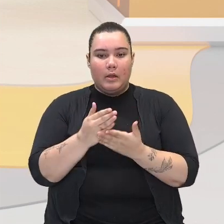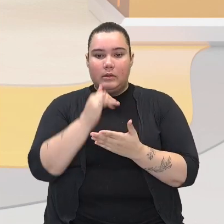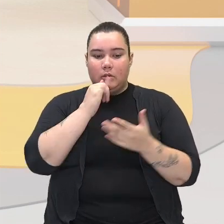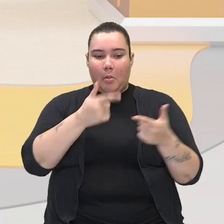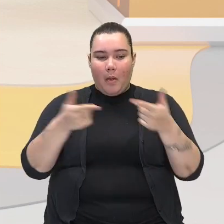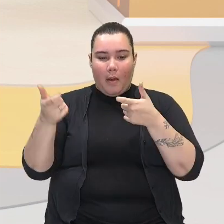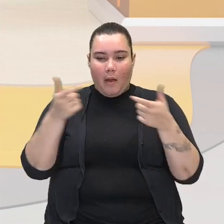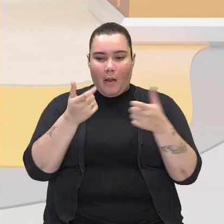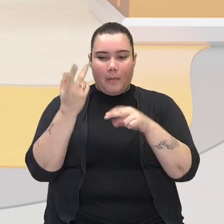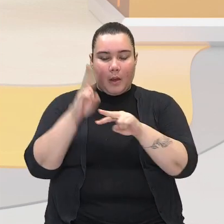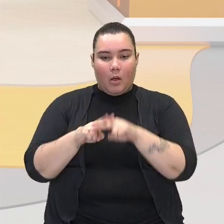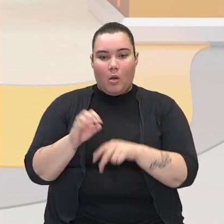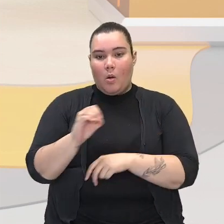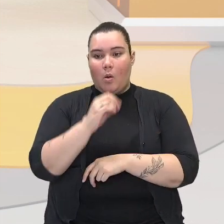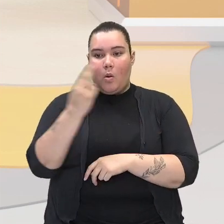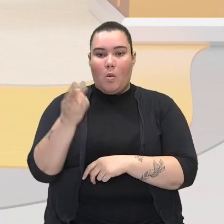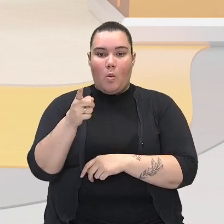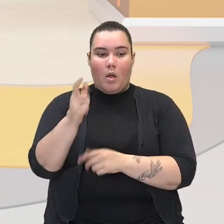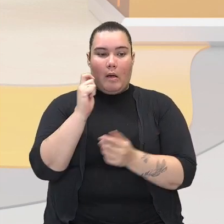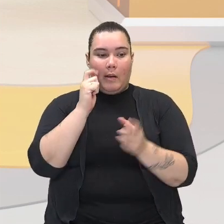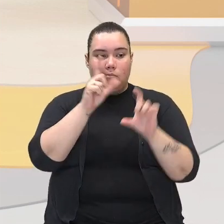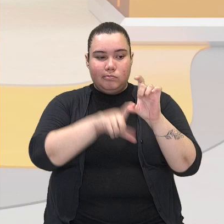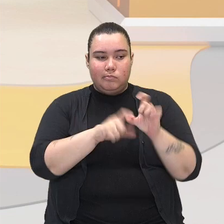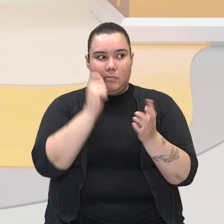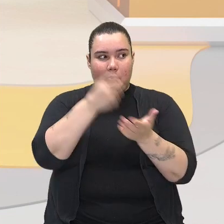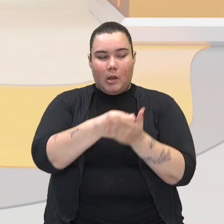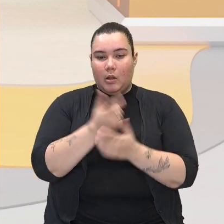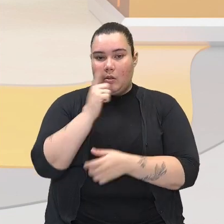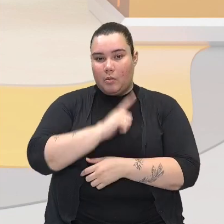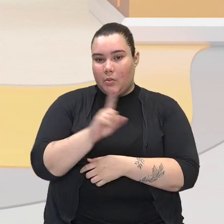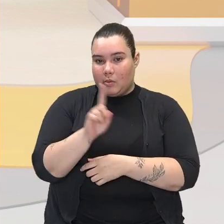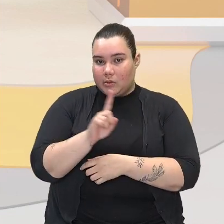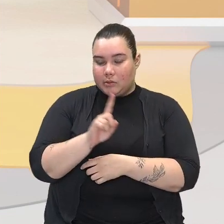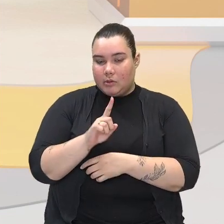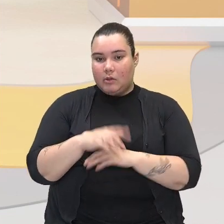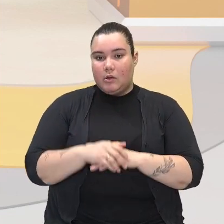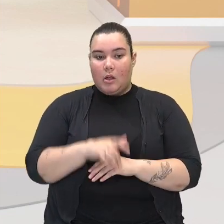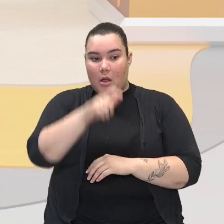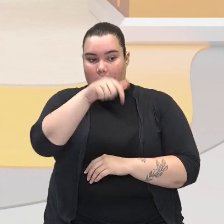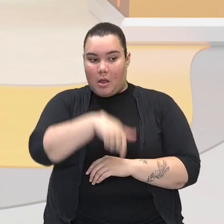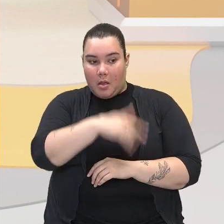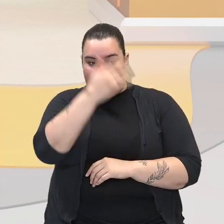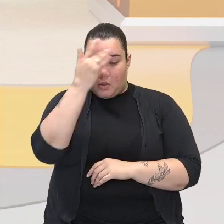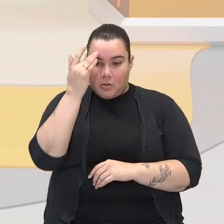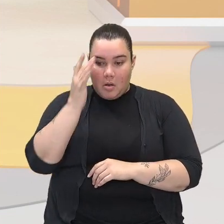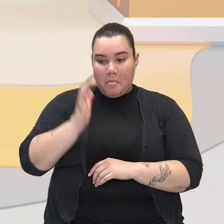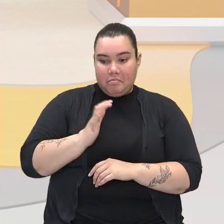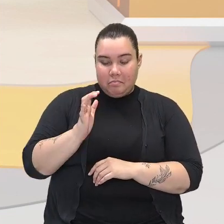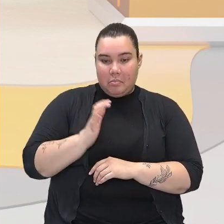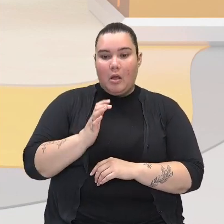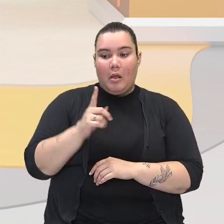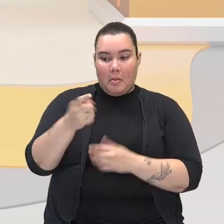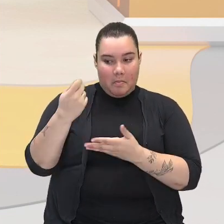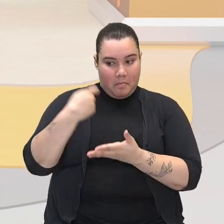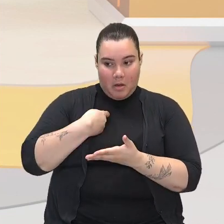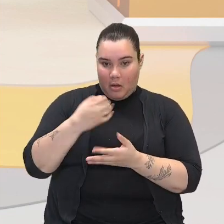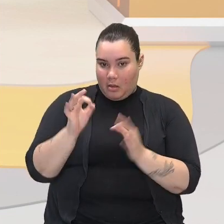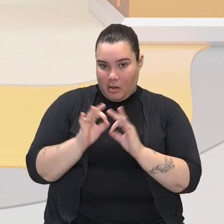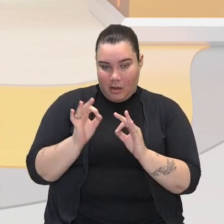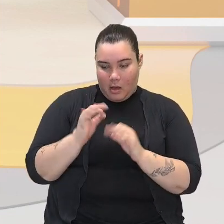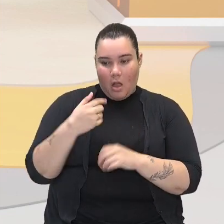ou devia alguma dívida e não conseguia quitar, e a pessoa a quem ela devia poderia requisitar que ela fosse